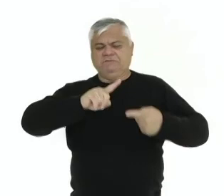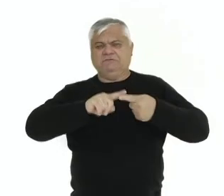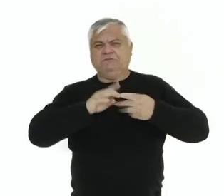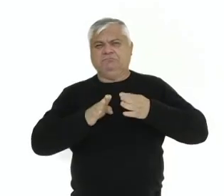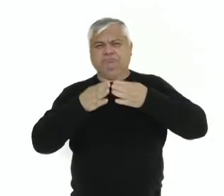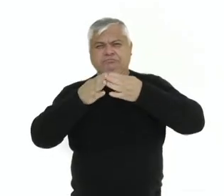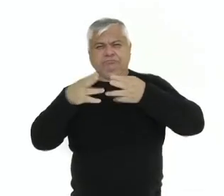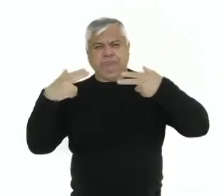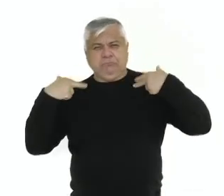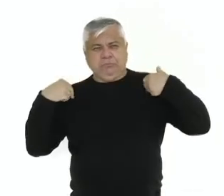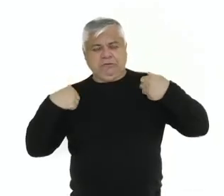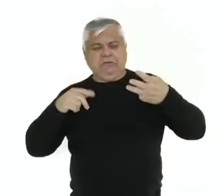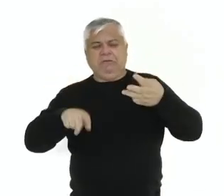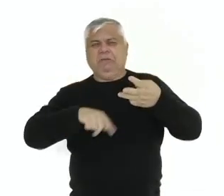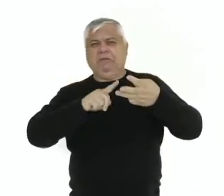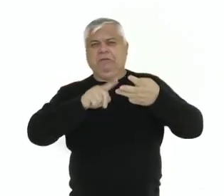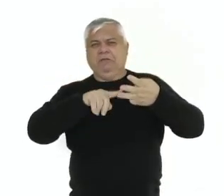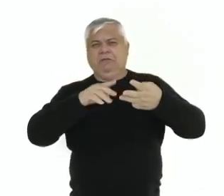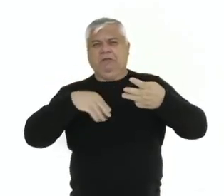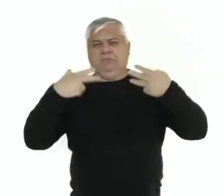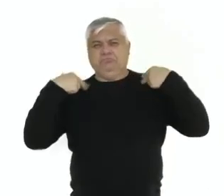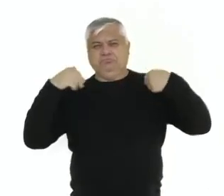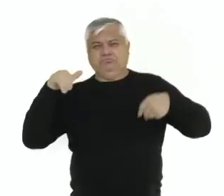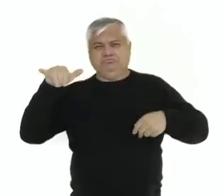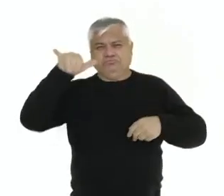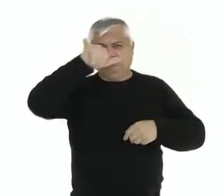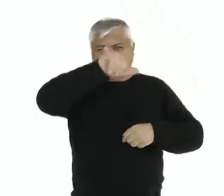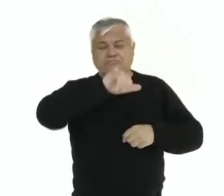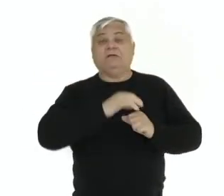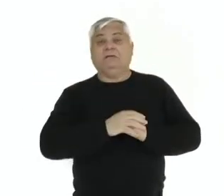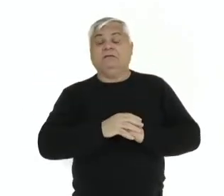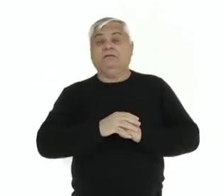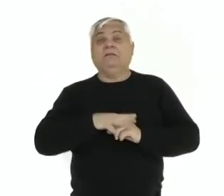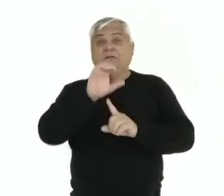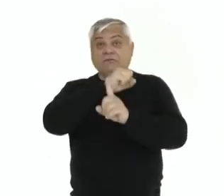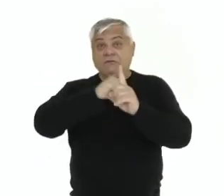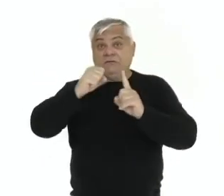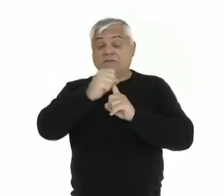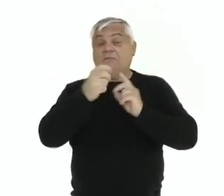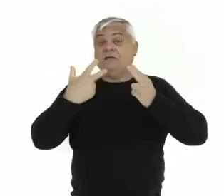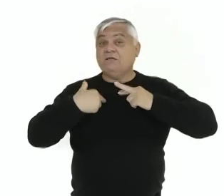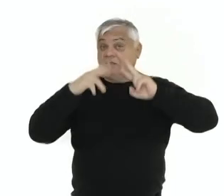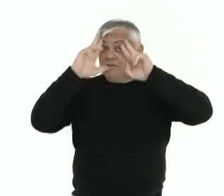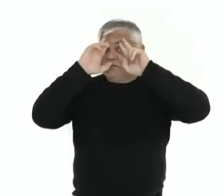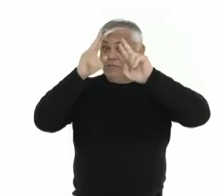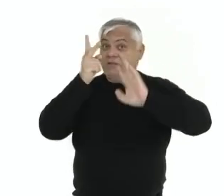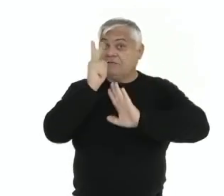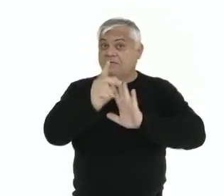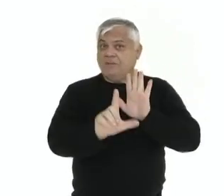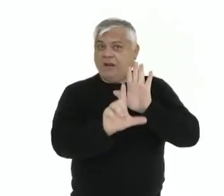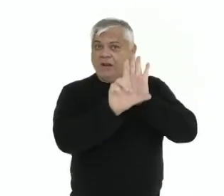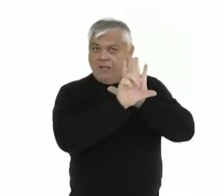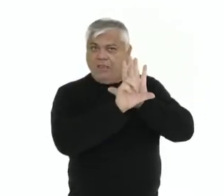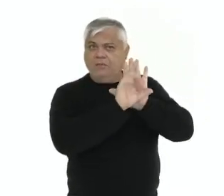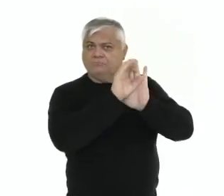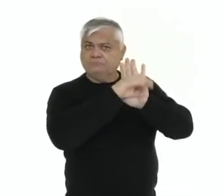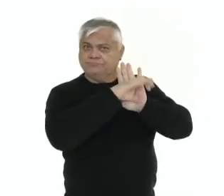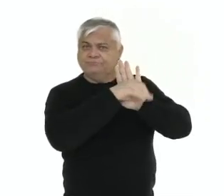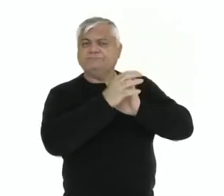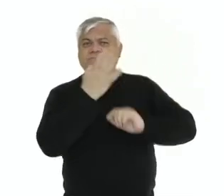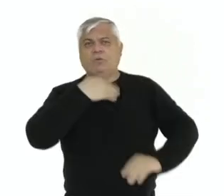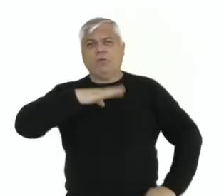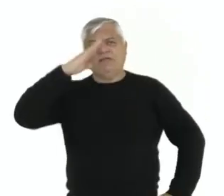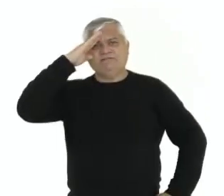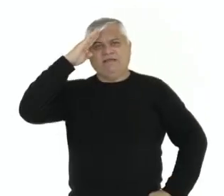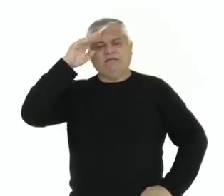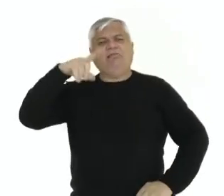pela Aeronáutica na sociedade. Respeitando o princípio constitucional, o Exército ele tem atuado